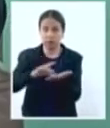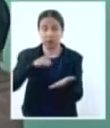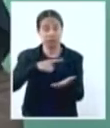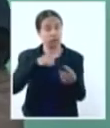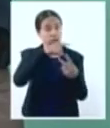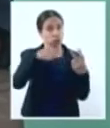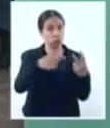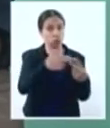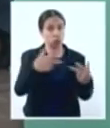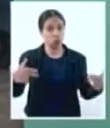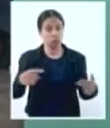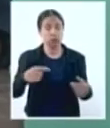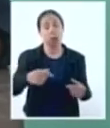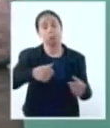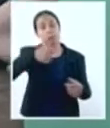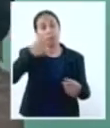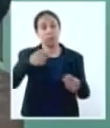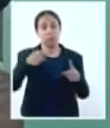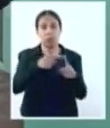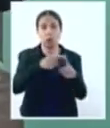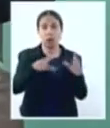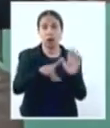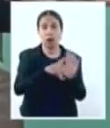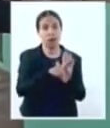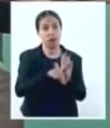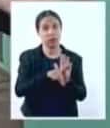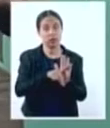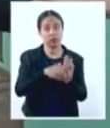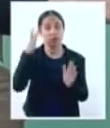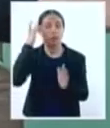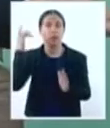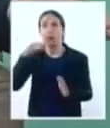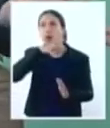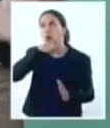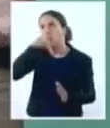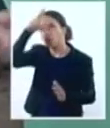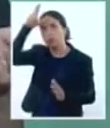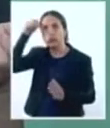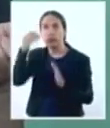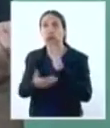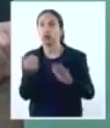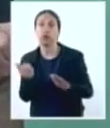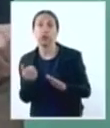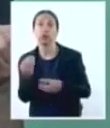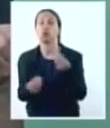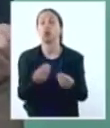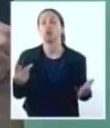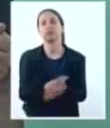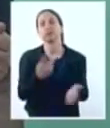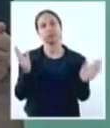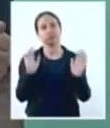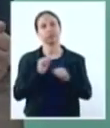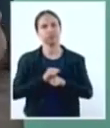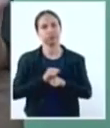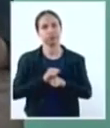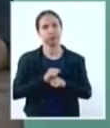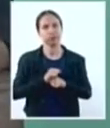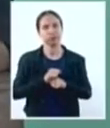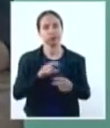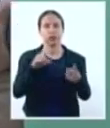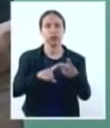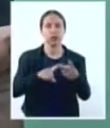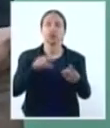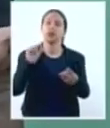a necessidade de regulamentar. Né? Se amanhã um prefeito qualquer acorda e tira isso. Claro. Né, se não for regulamentado. E segundo, que